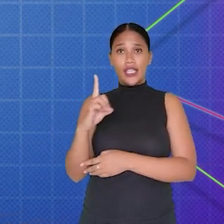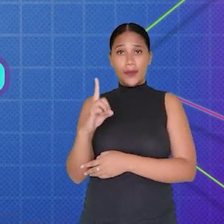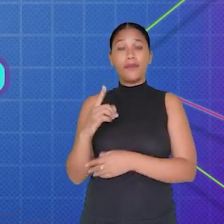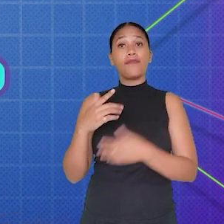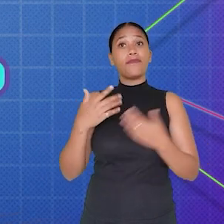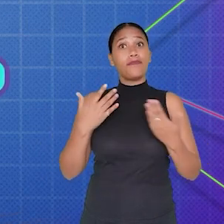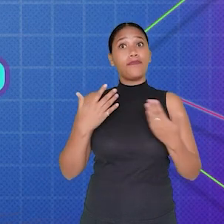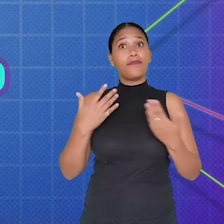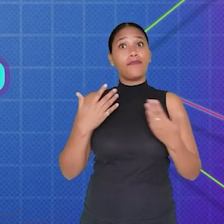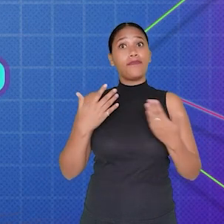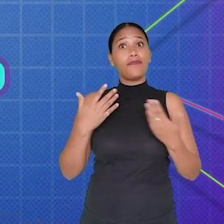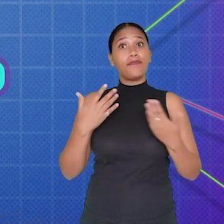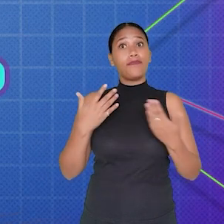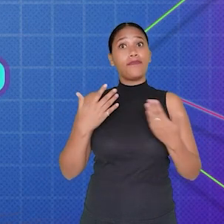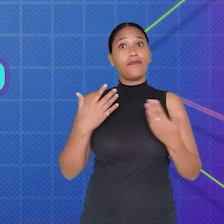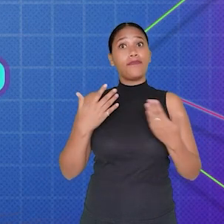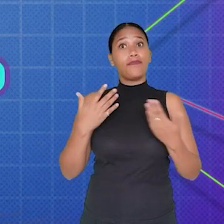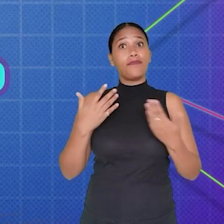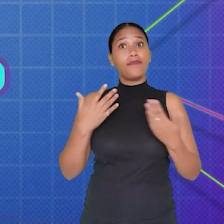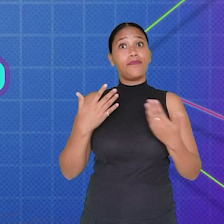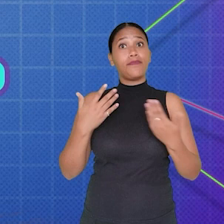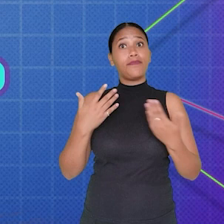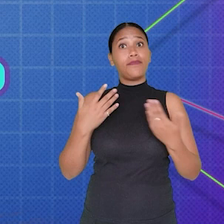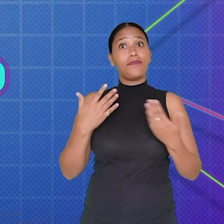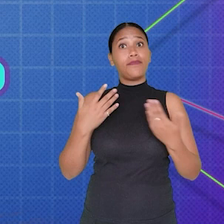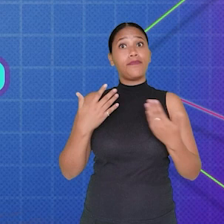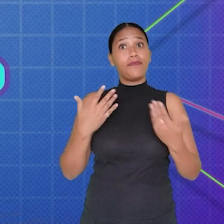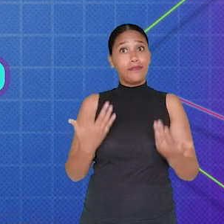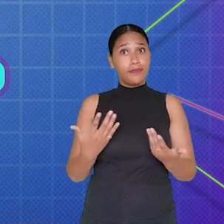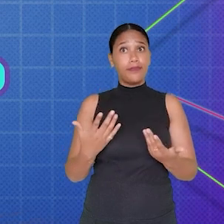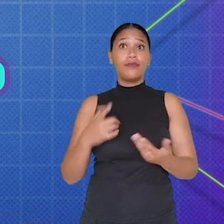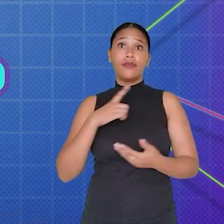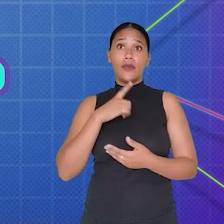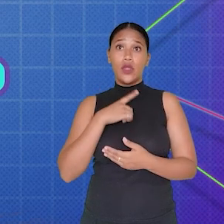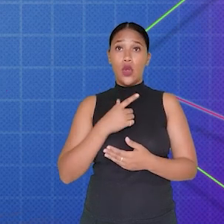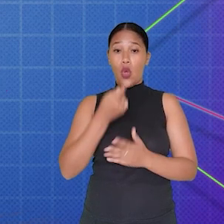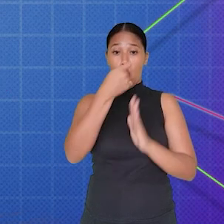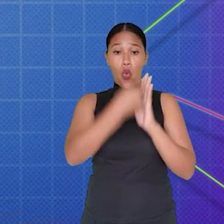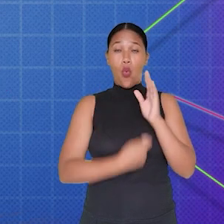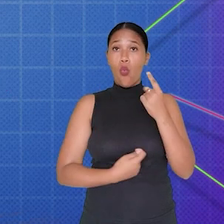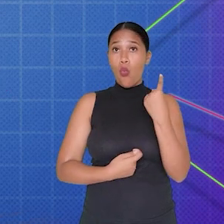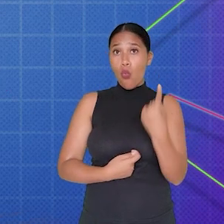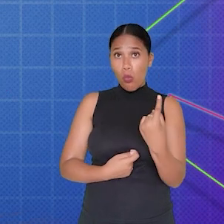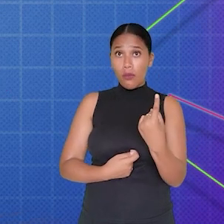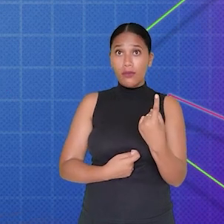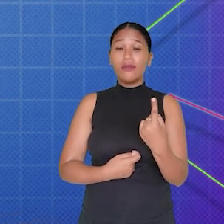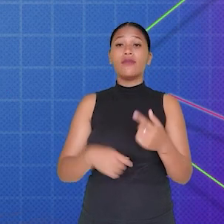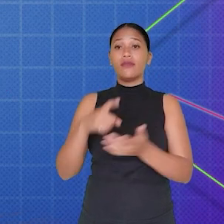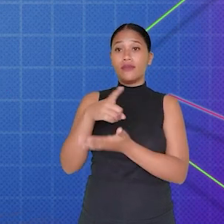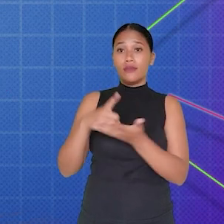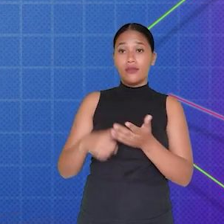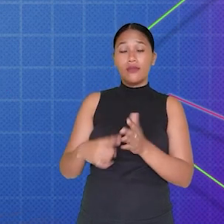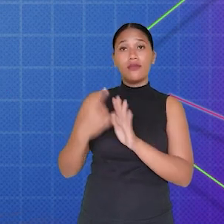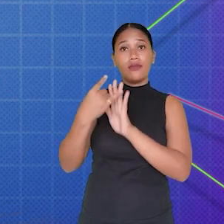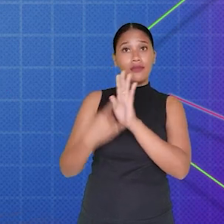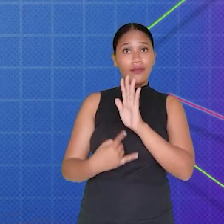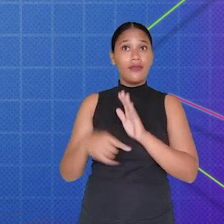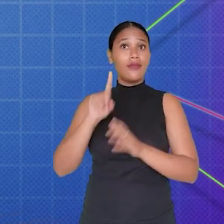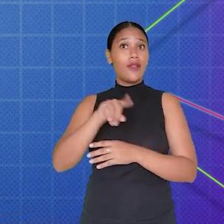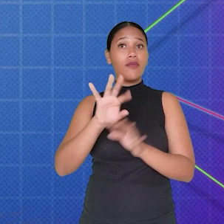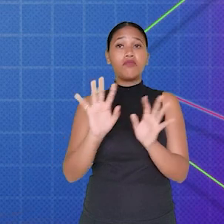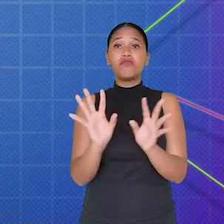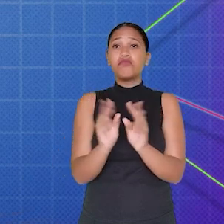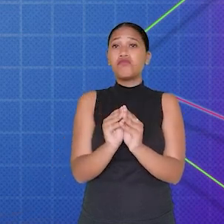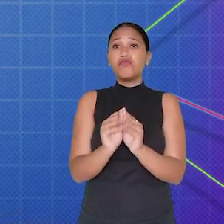Diferentes tipos de GDD. Efeito sonoro referente ao tópico que a professora está citando. O GDD da página única, ou One Page, Game Design